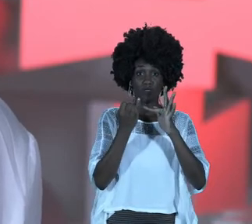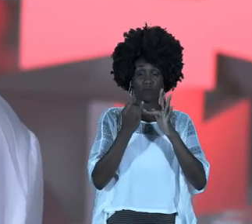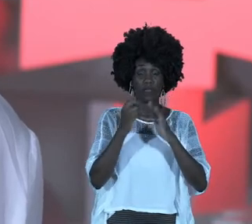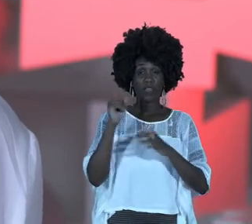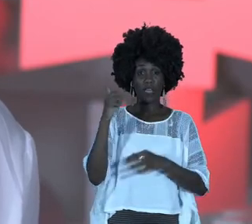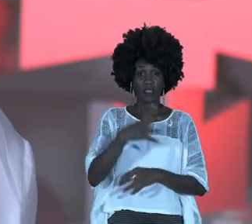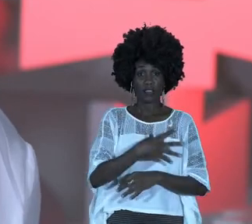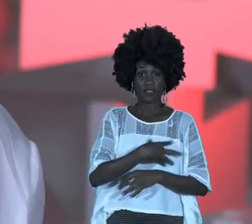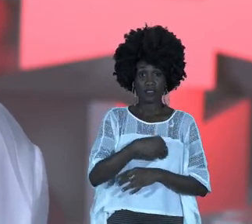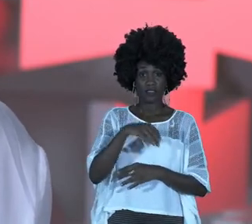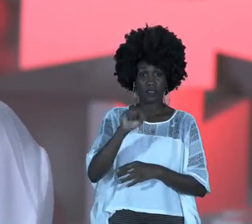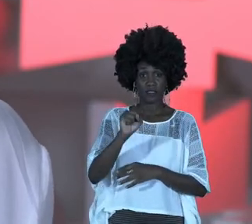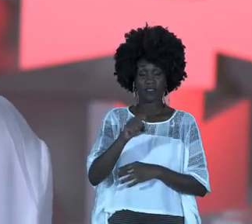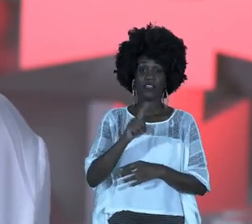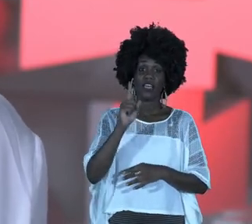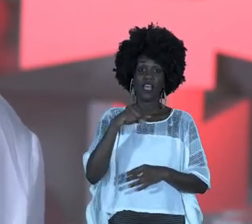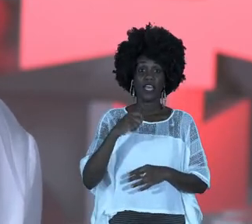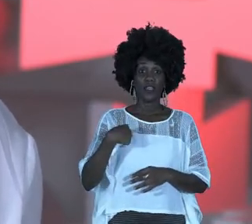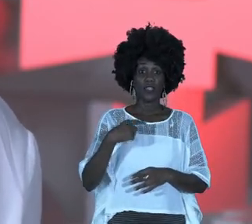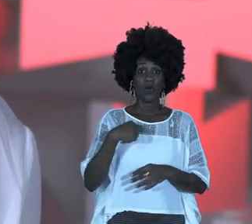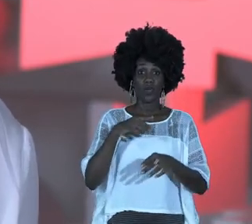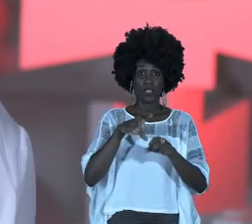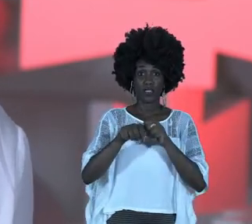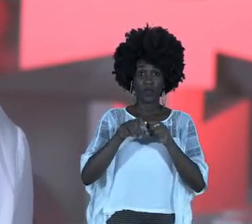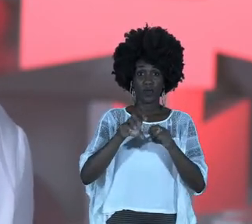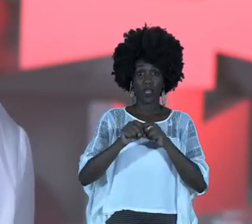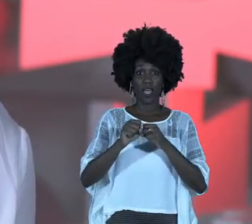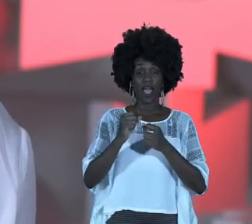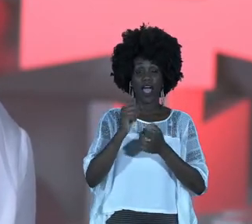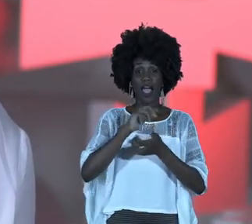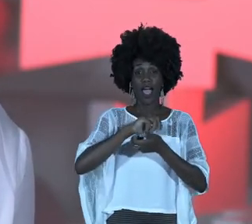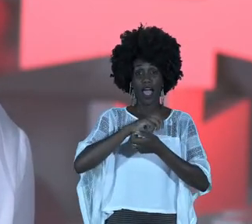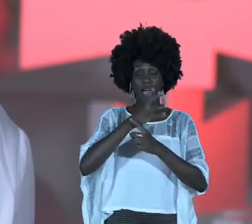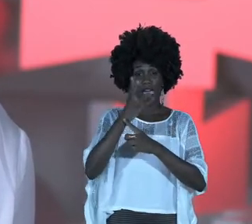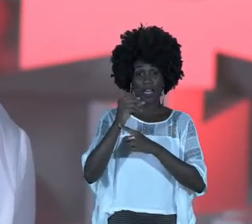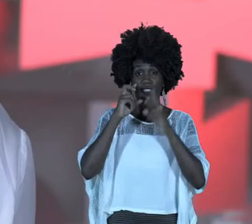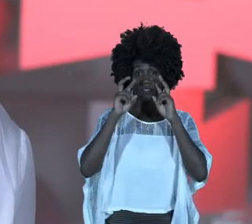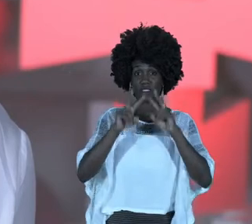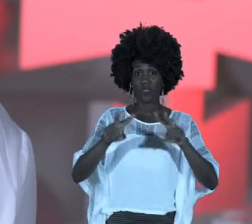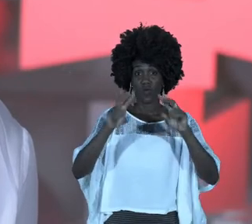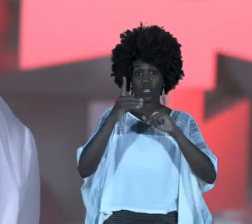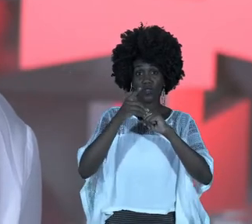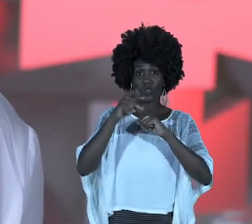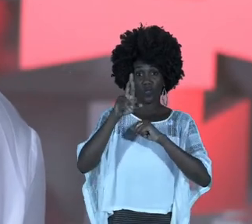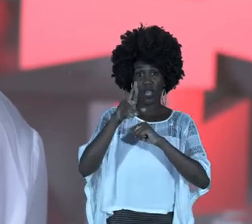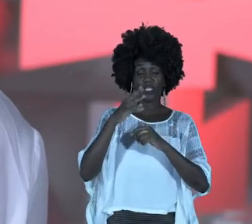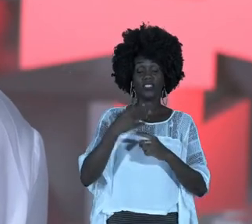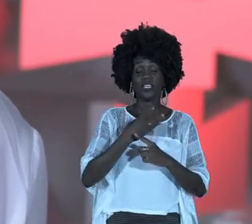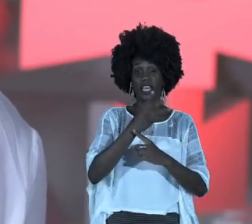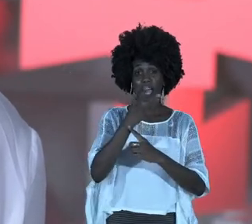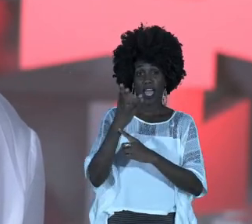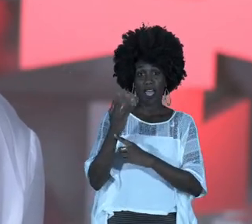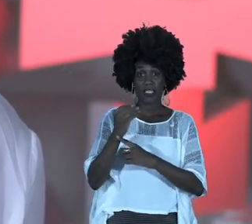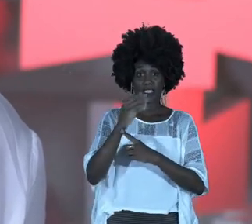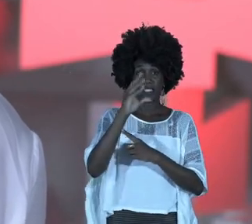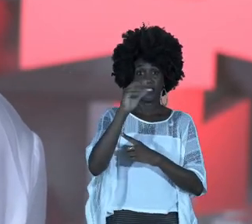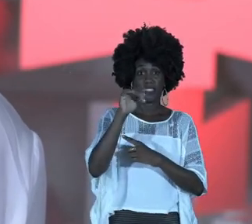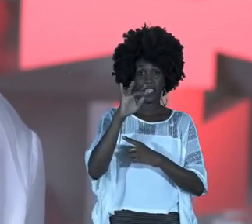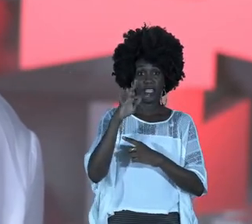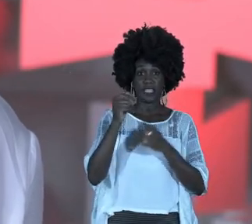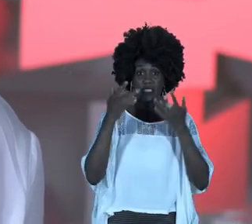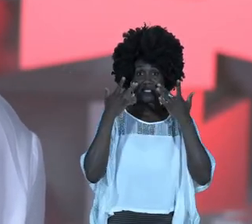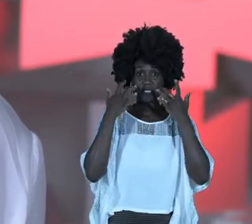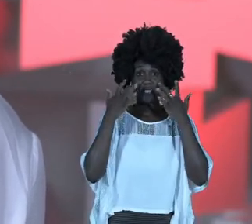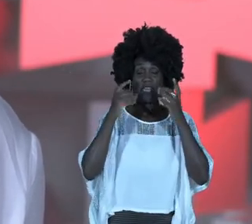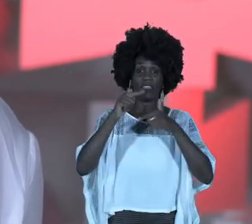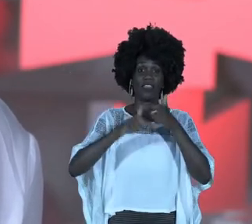Filho. Eu tenho uma graduação em artes visuais, um doutorado em artes cênicas pela UFBA. E trabalho no curso